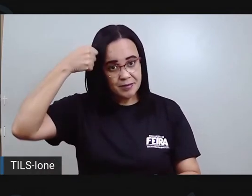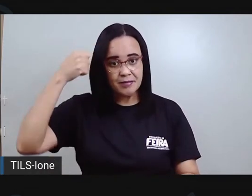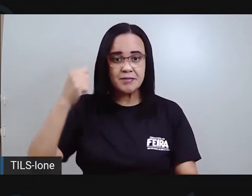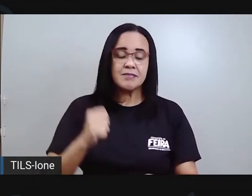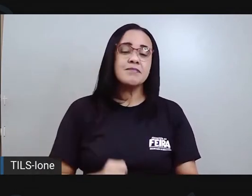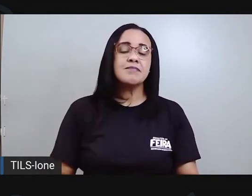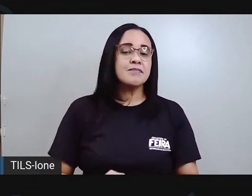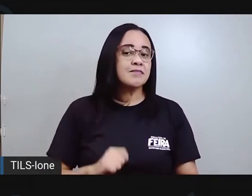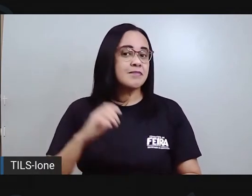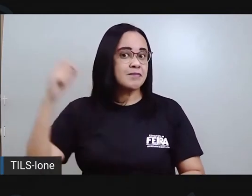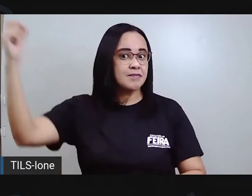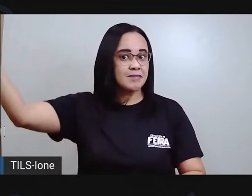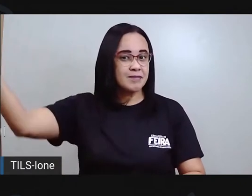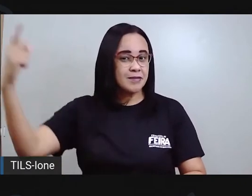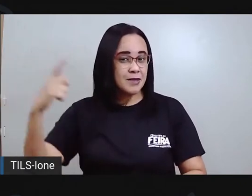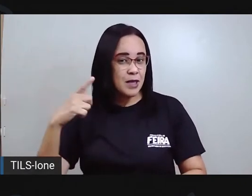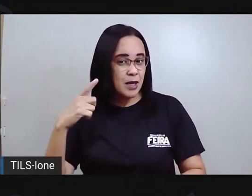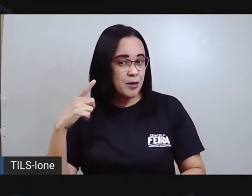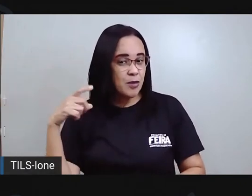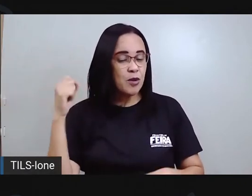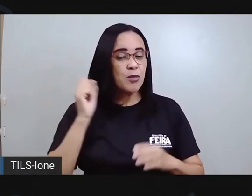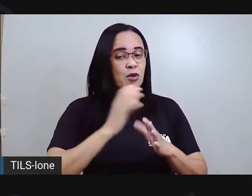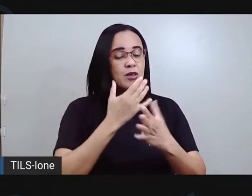na luz. As belas